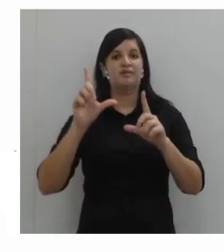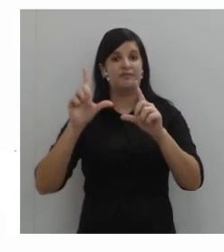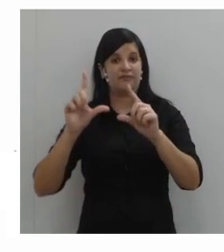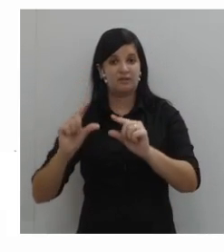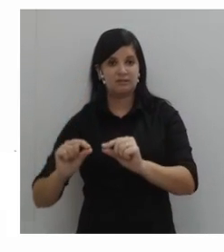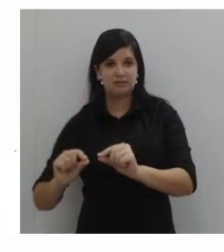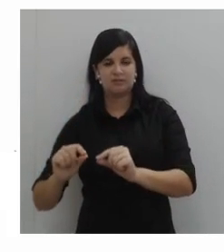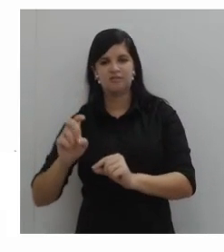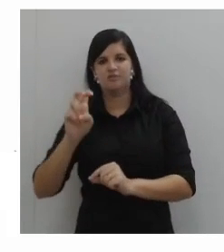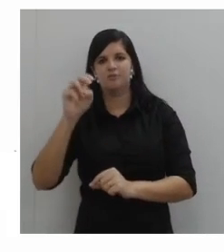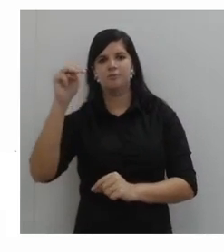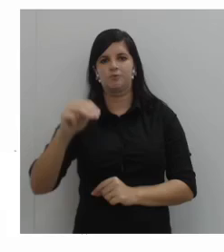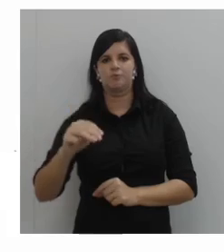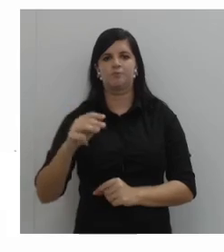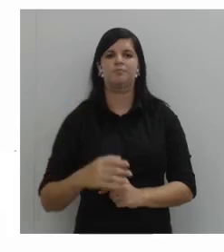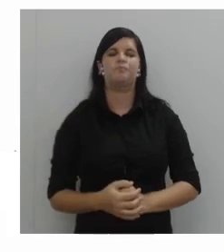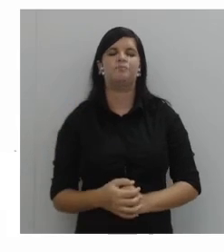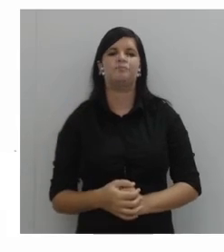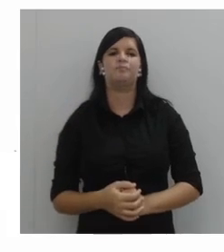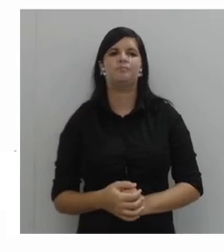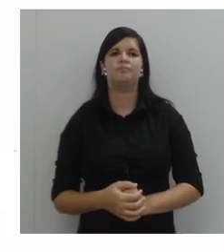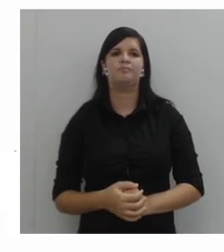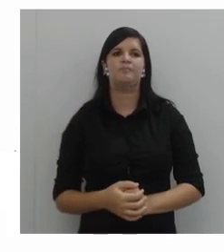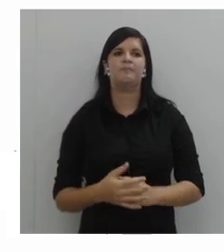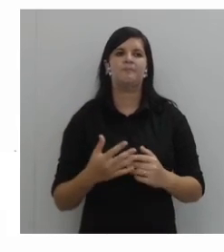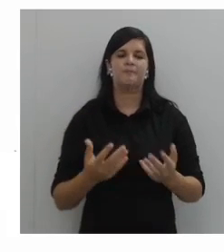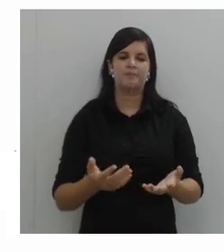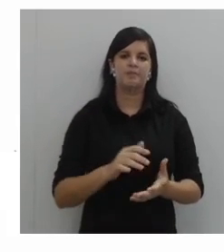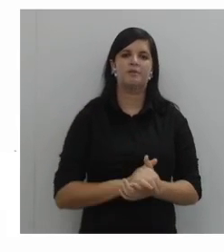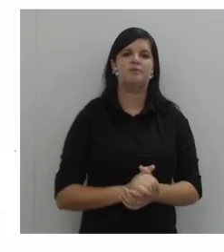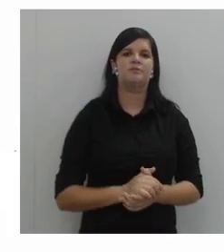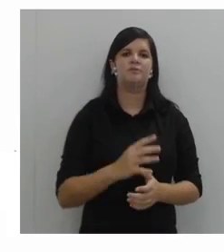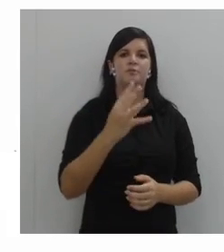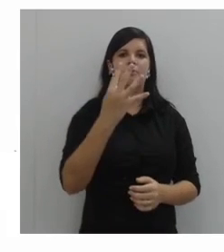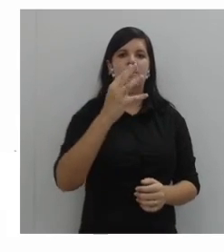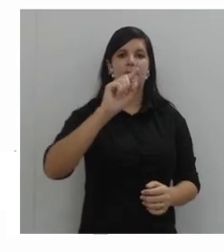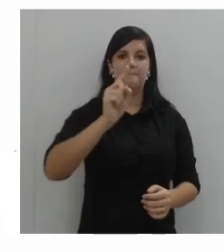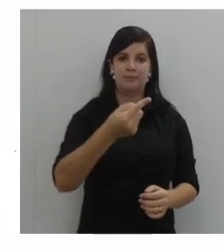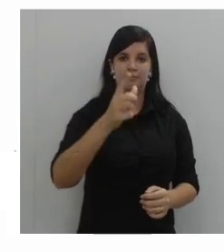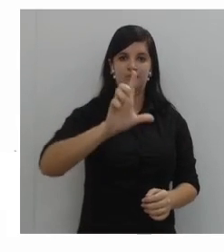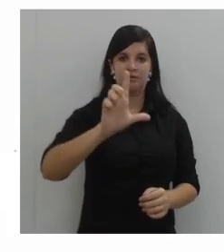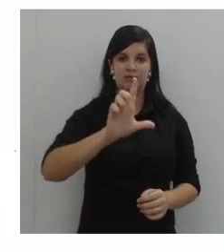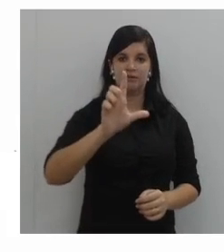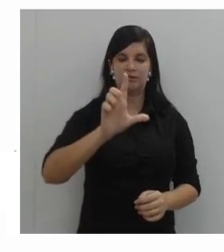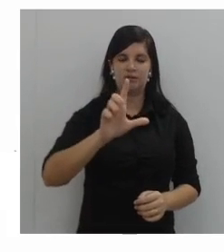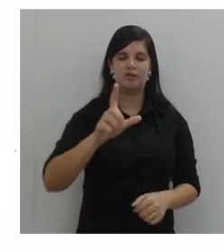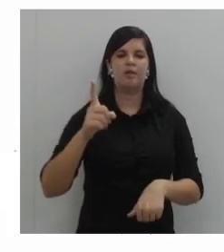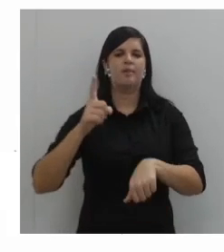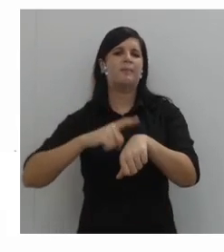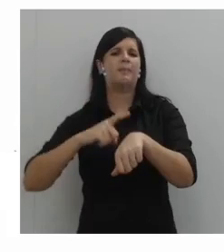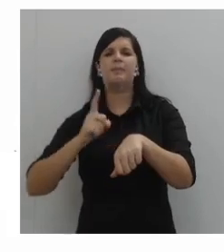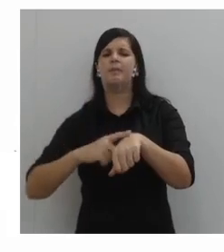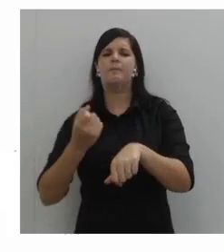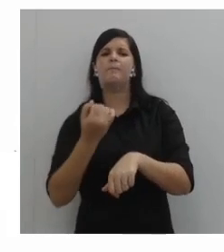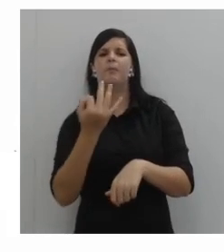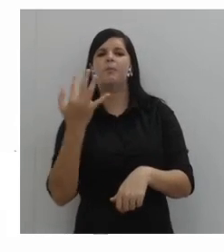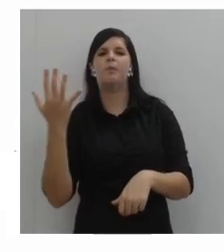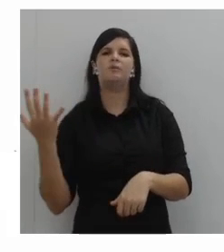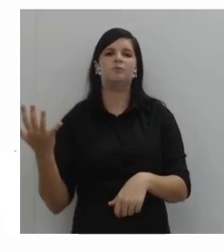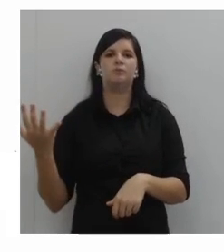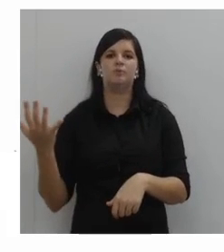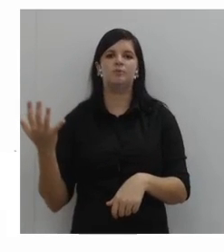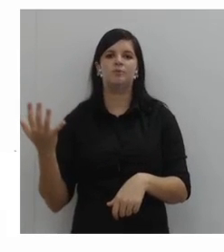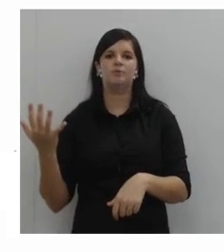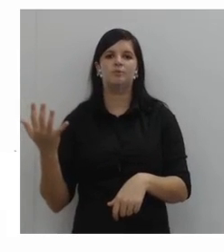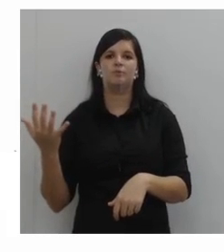é esvaziado em 5 minutos. Para esvaziar 4.000 litros. Eu vou precisar de quanto